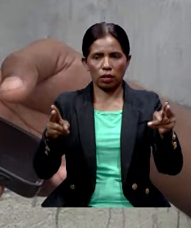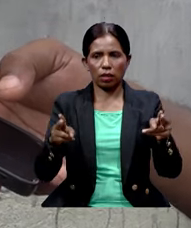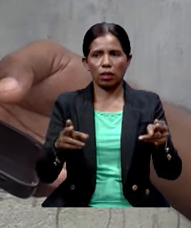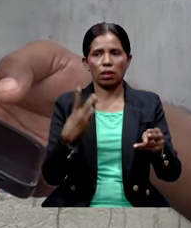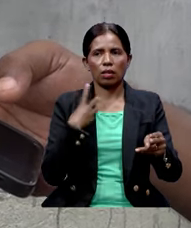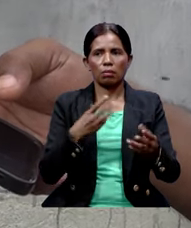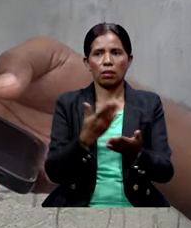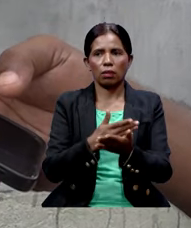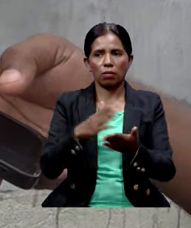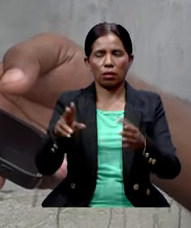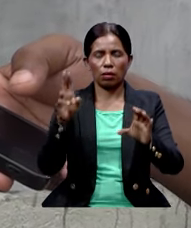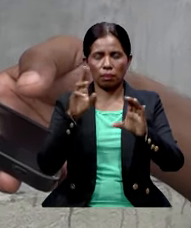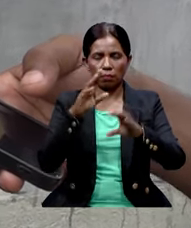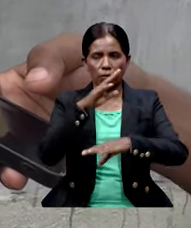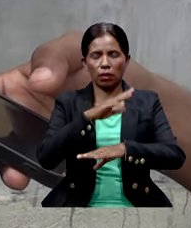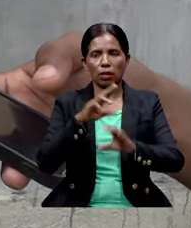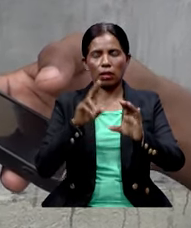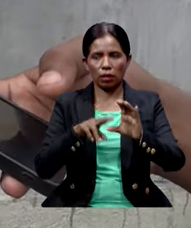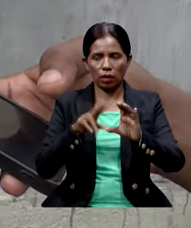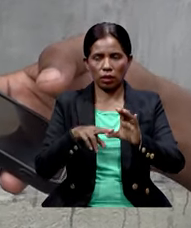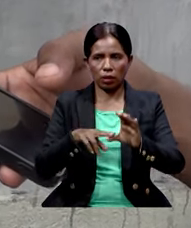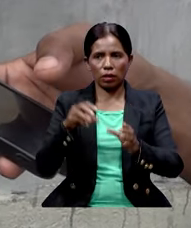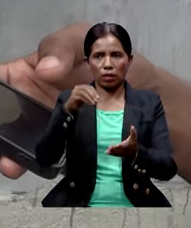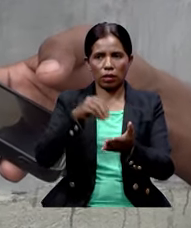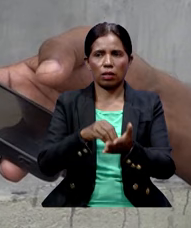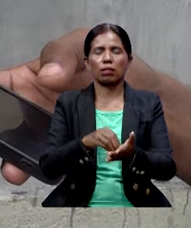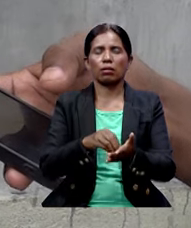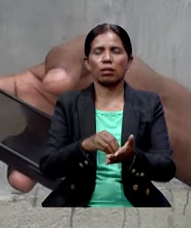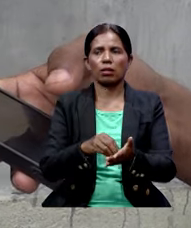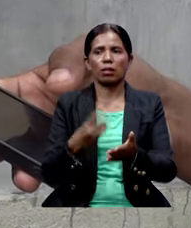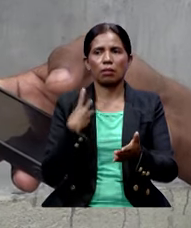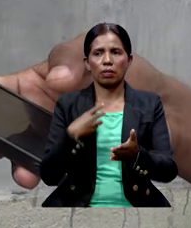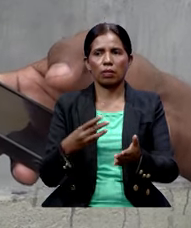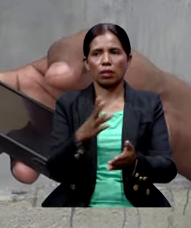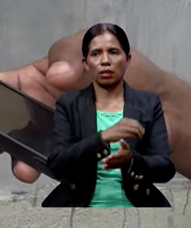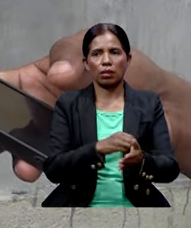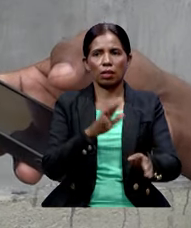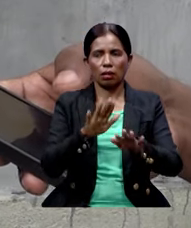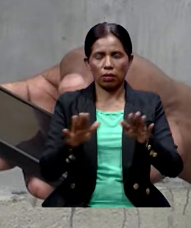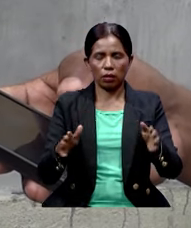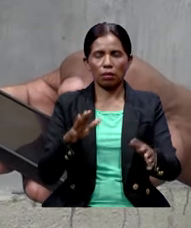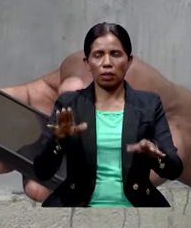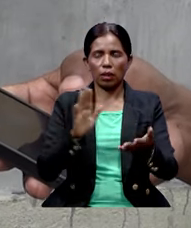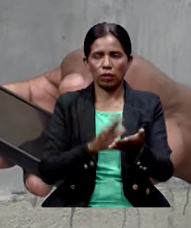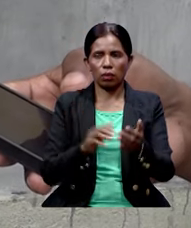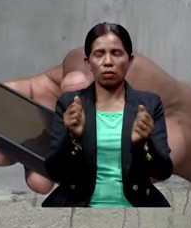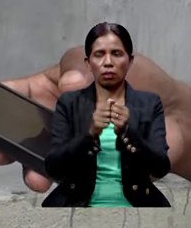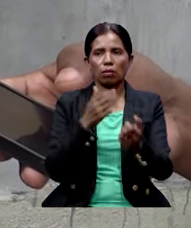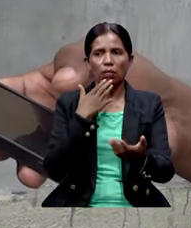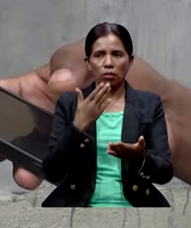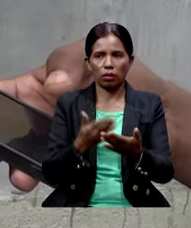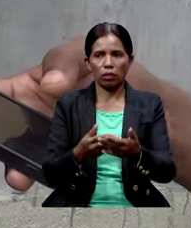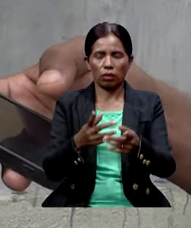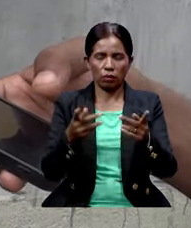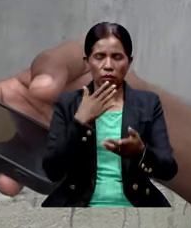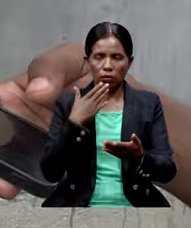ami bel hola banku para atu bel principal ya fatu sene para am letivo tam fal mai ne la barcer dia atu turba o condição ne bem